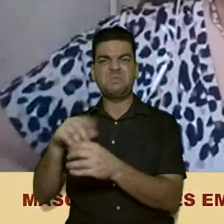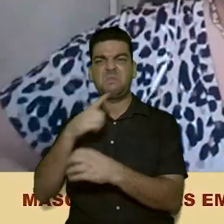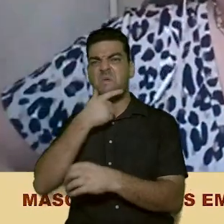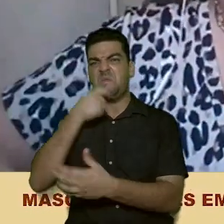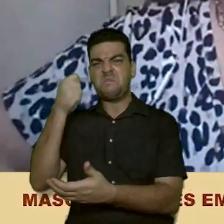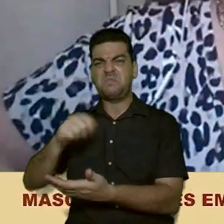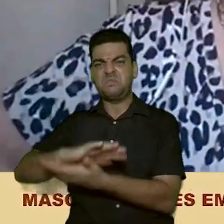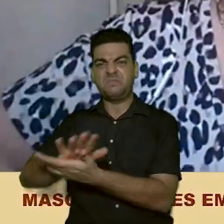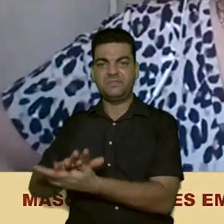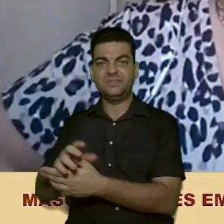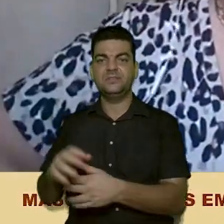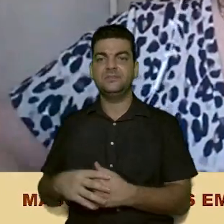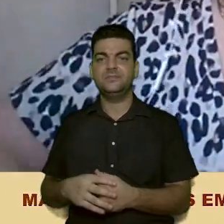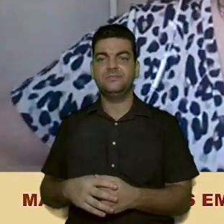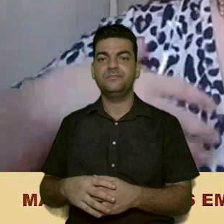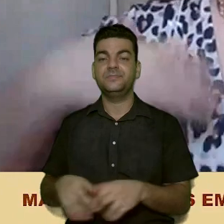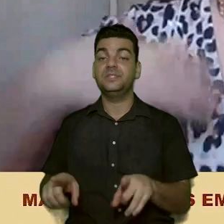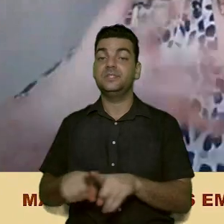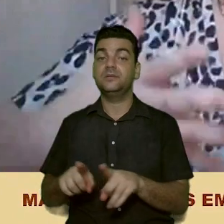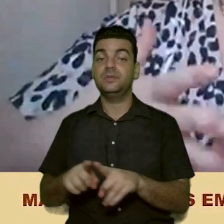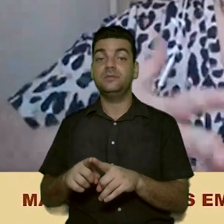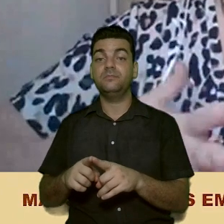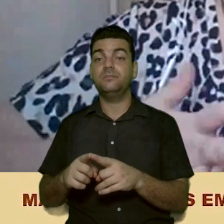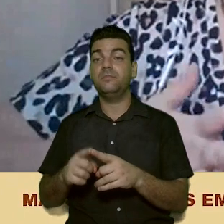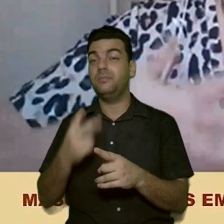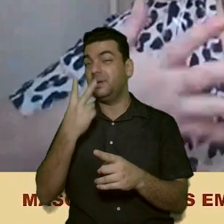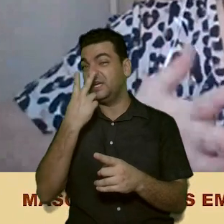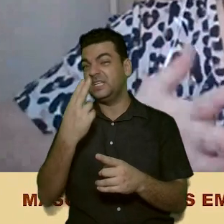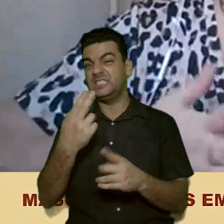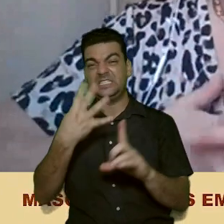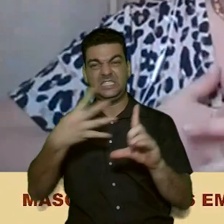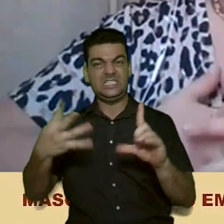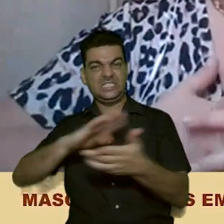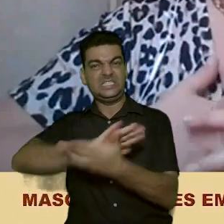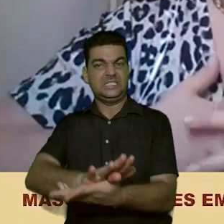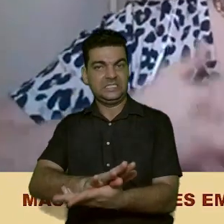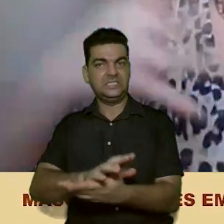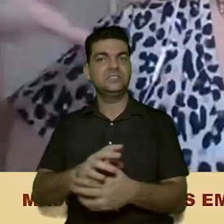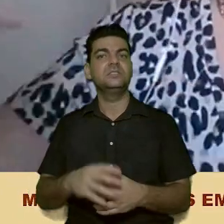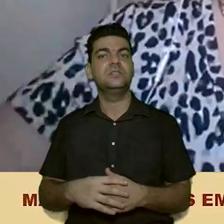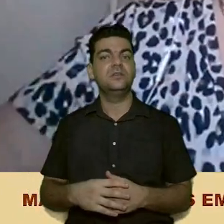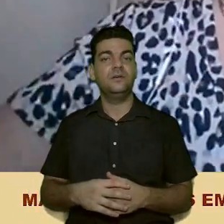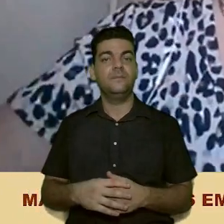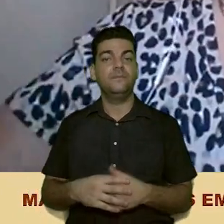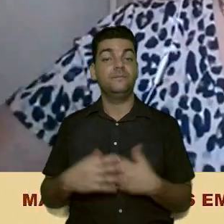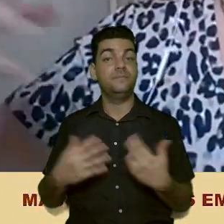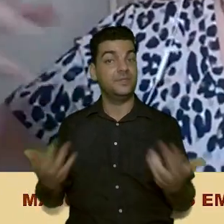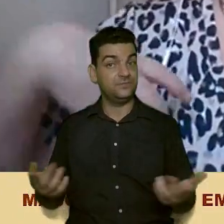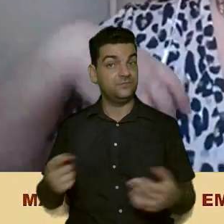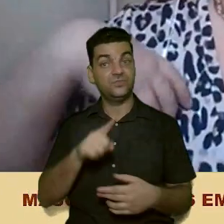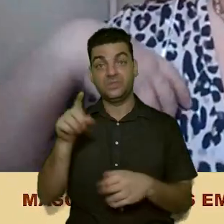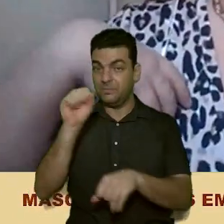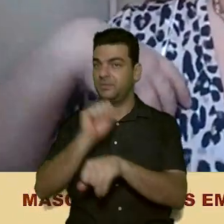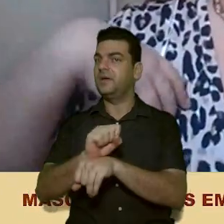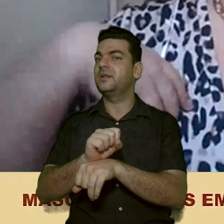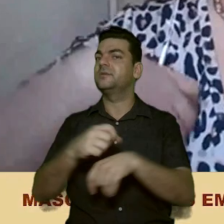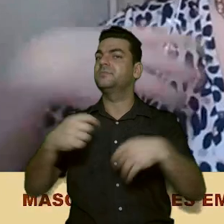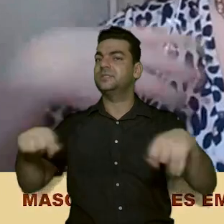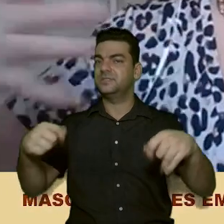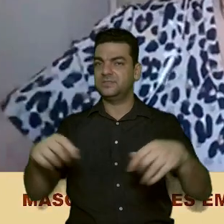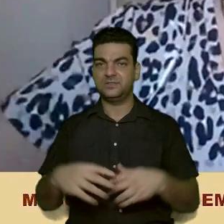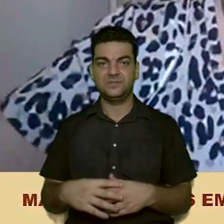muita homofobia. Né? Então, eu acredito que seja necessário que os homens rompam, né?